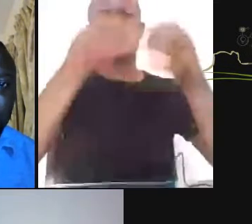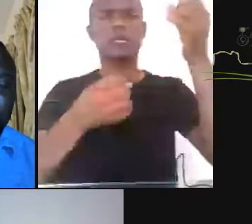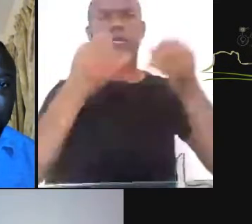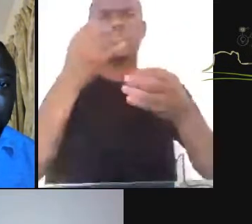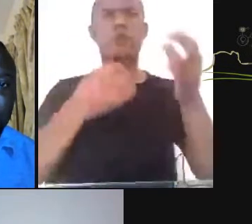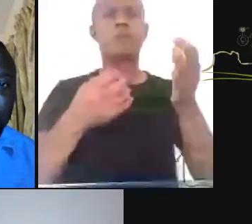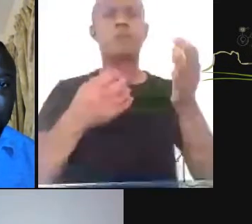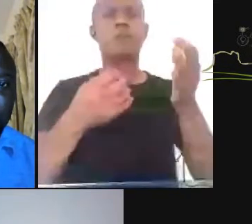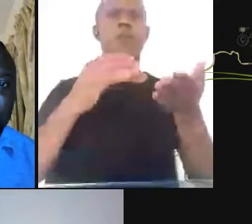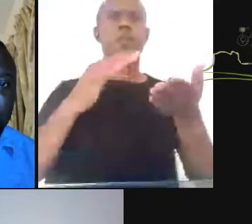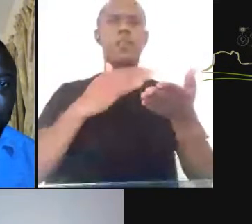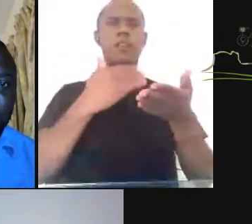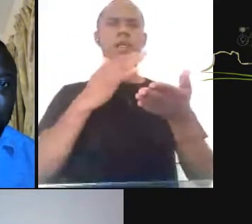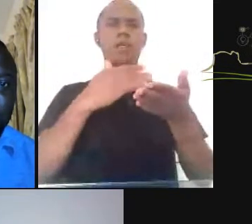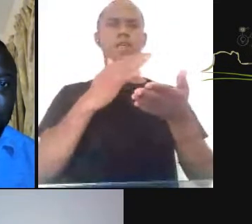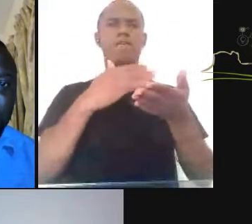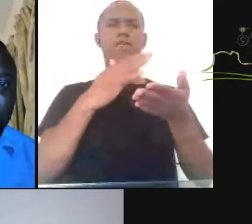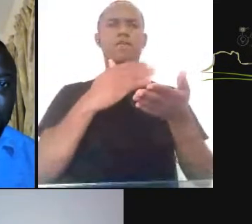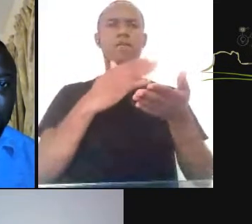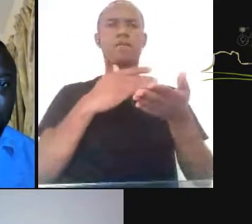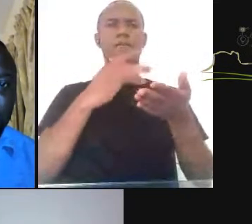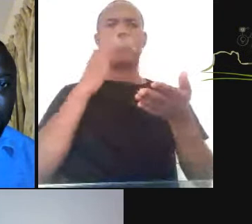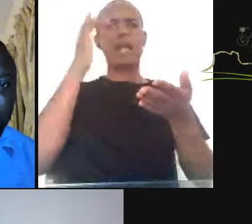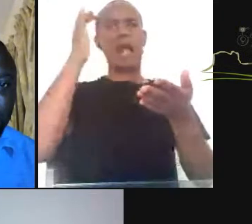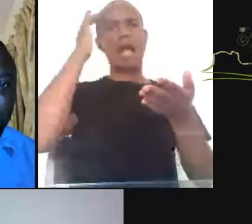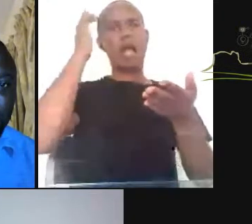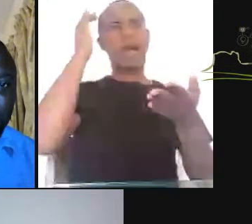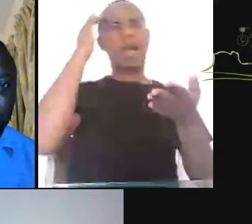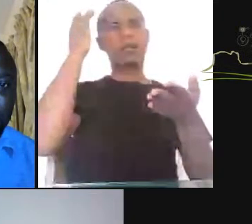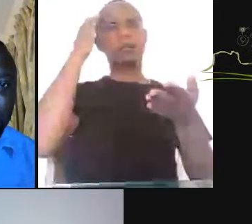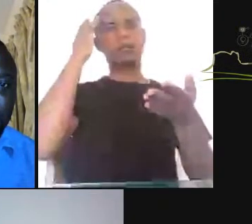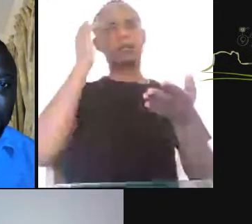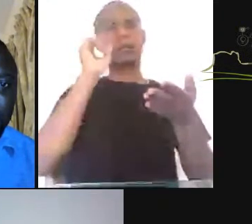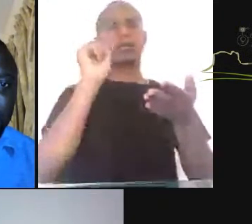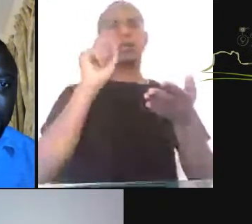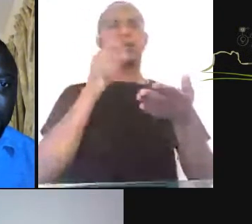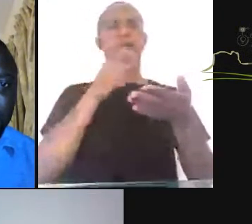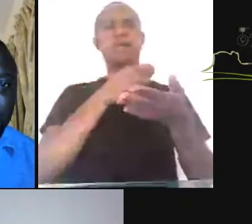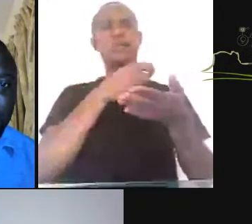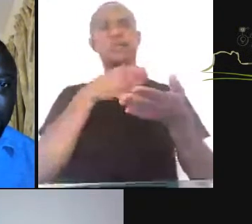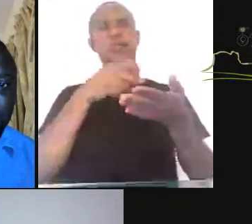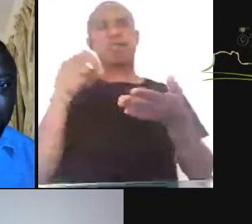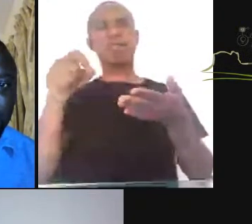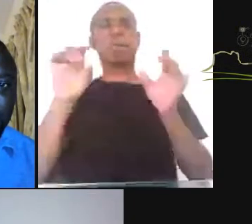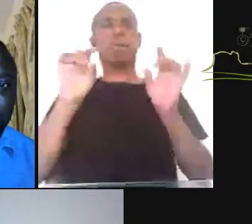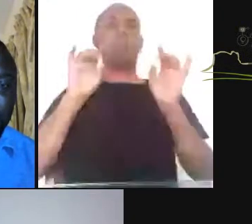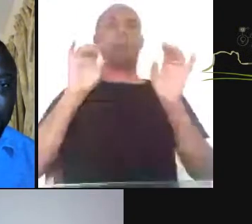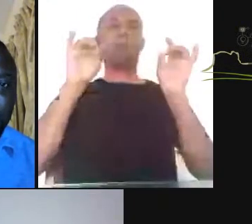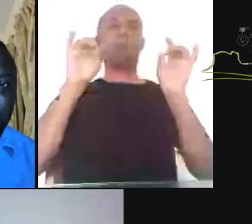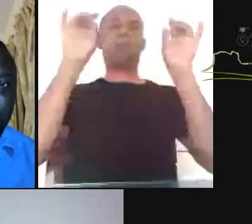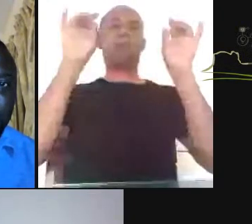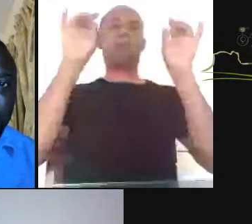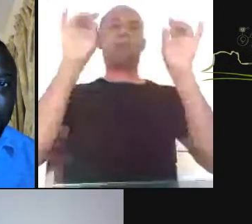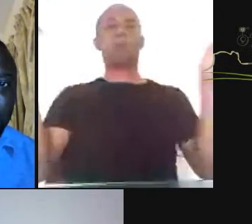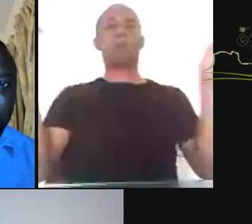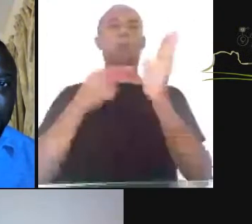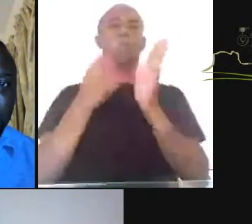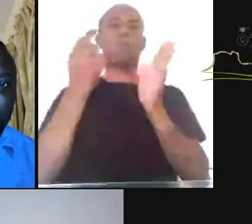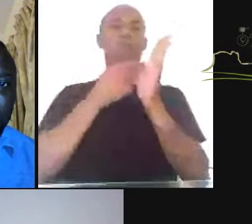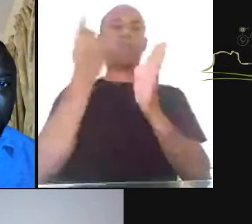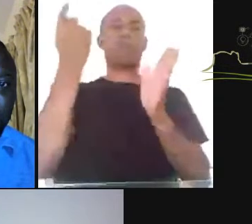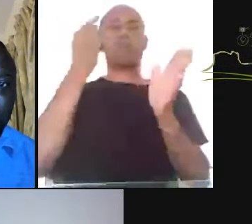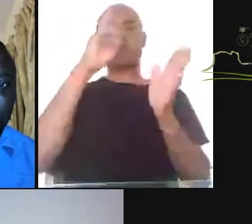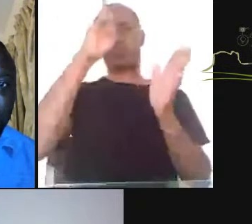que... Bem, eu escrevi o que eu queria escrever. Tive esse privilégio, né? De escrever uma história que eu queria escrever, falar